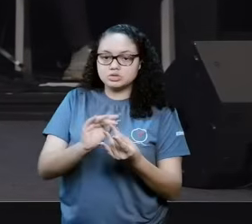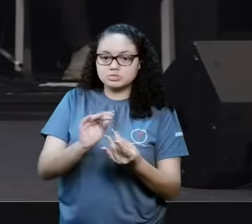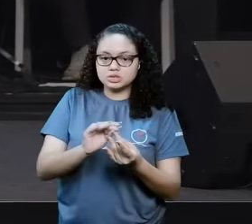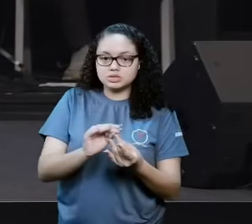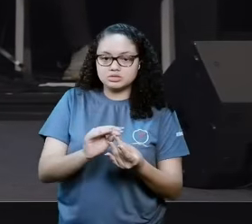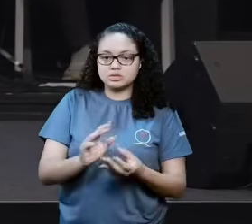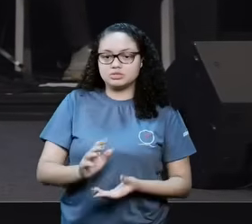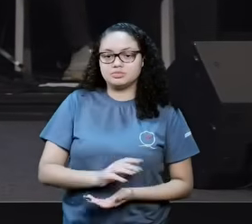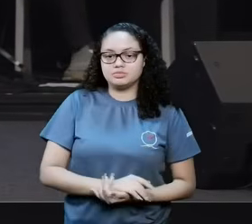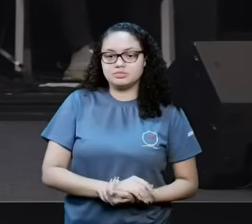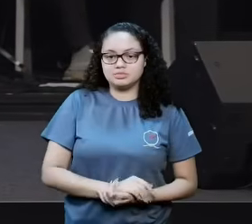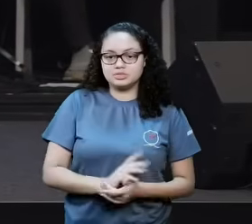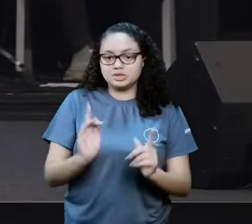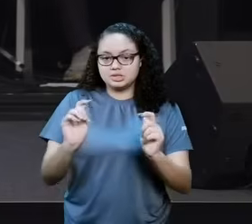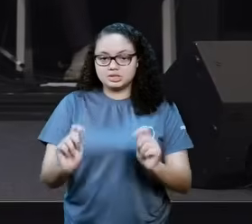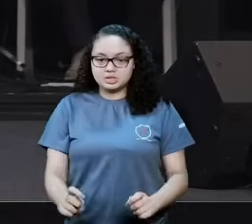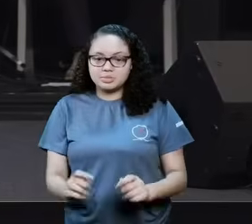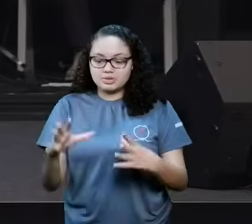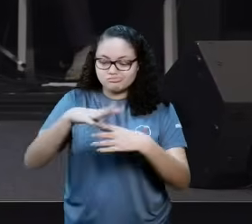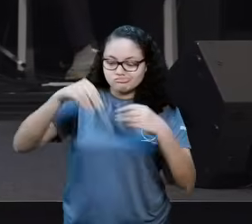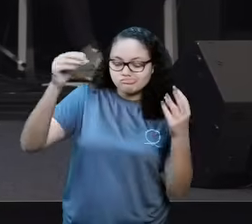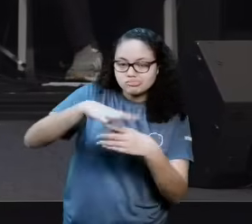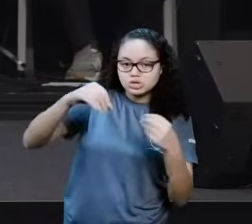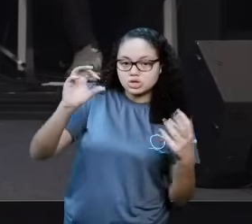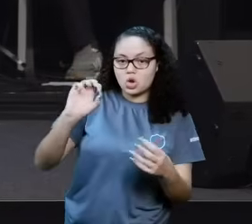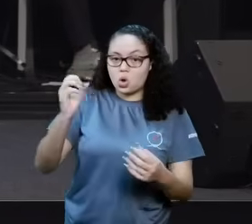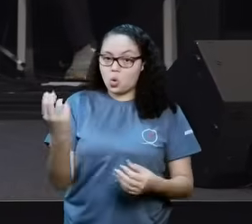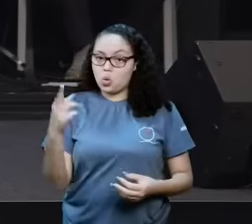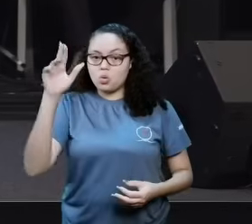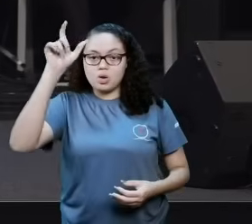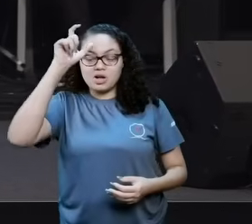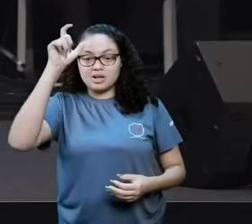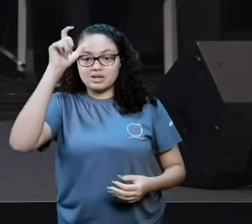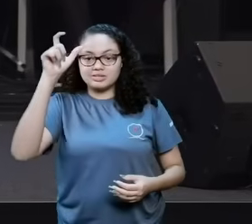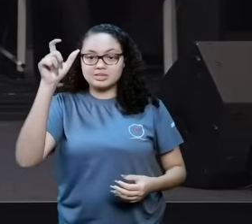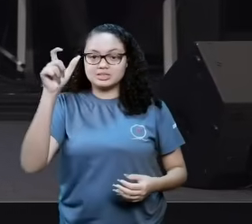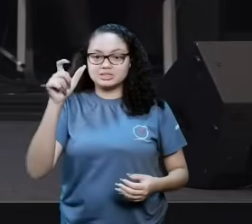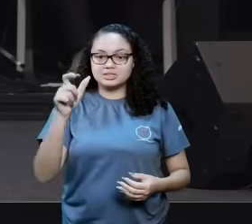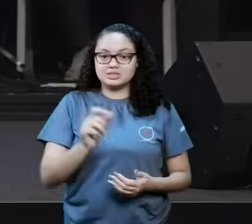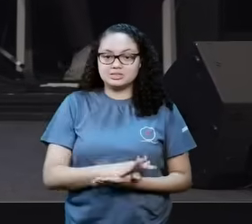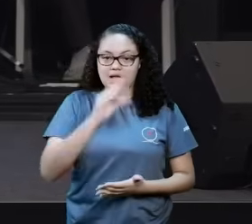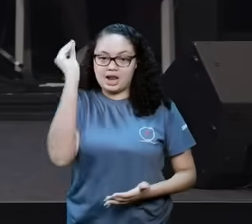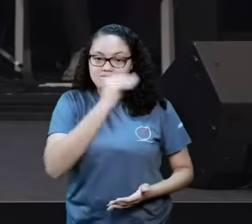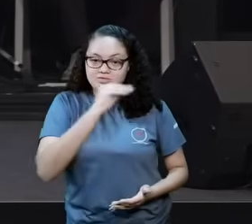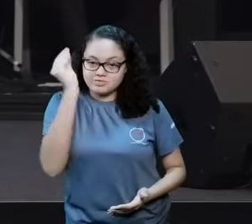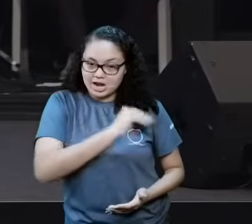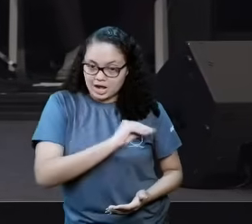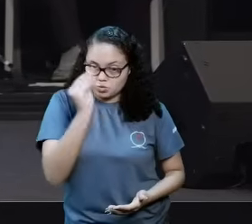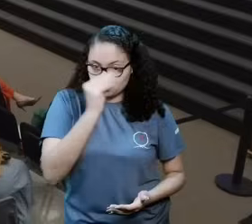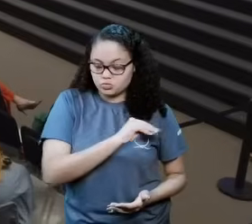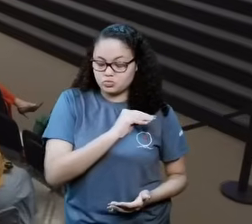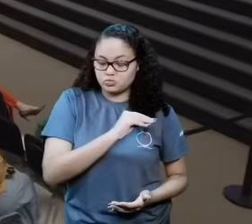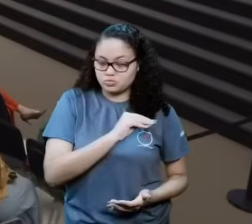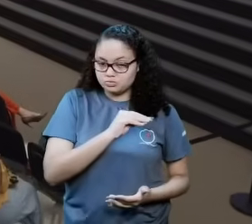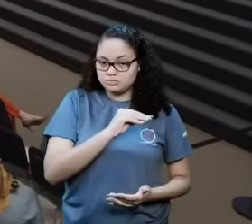os espíritos que poderiam ser fantasmas ou demônios, eles sempre eram enfraquecidos. Quem está comigo no